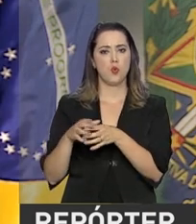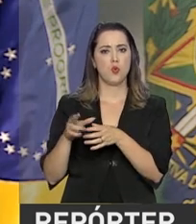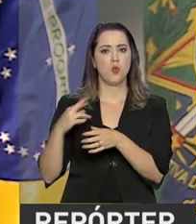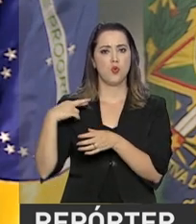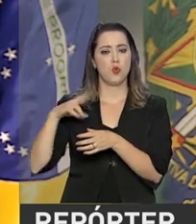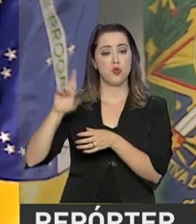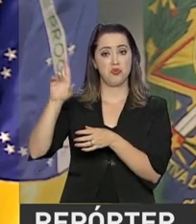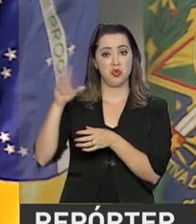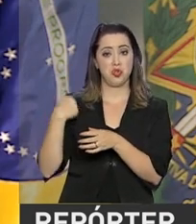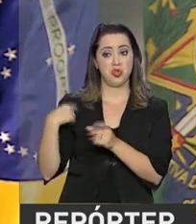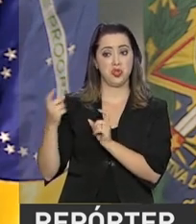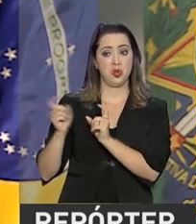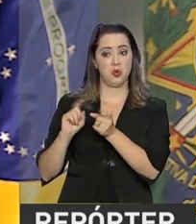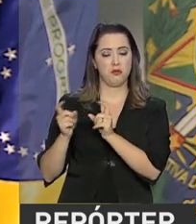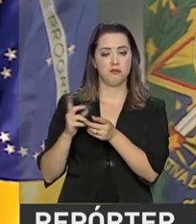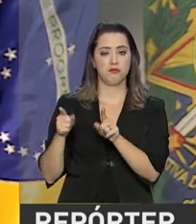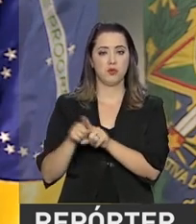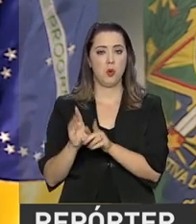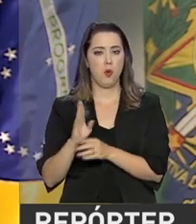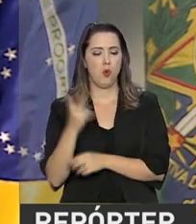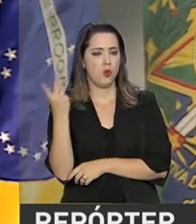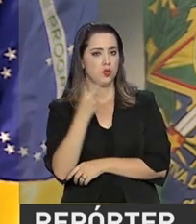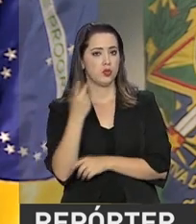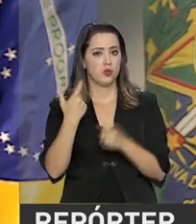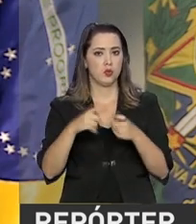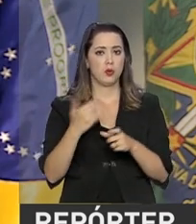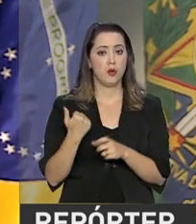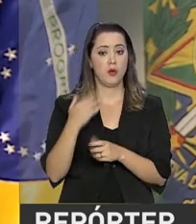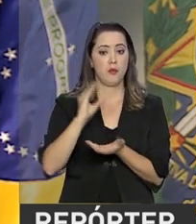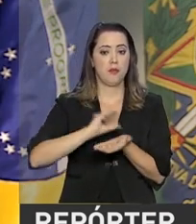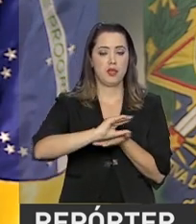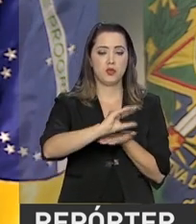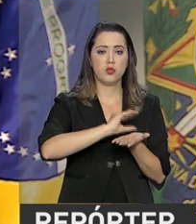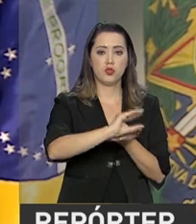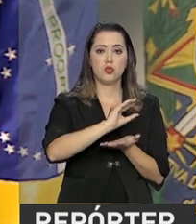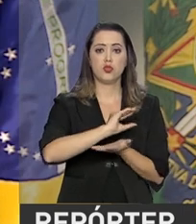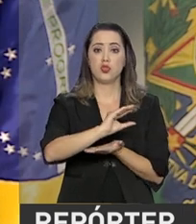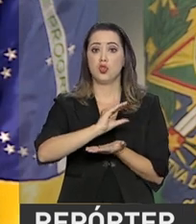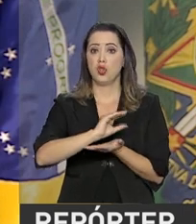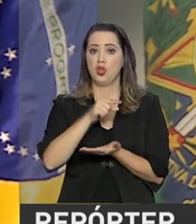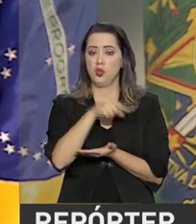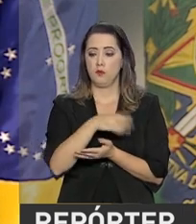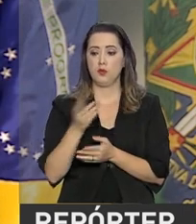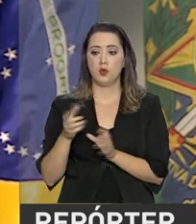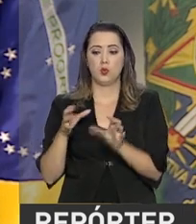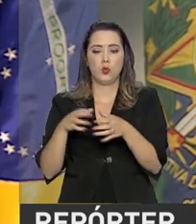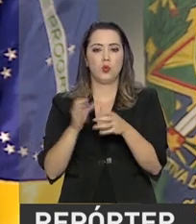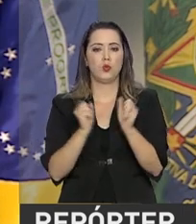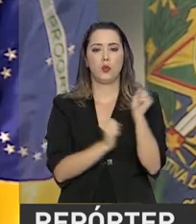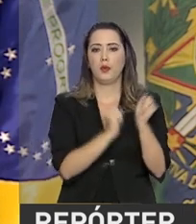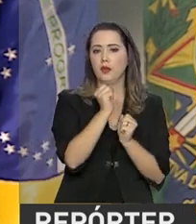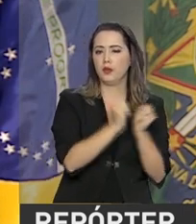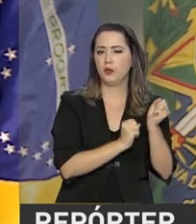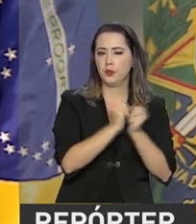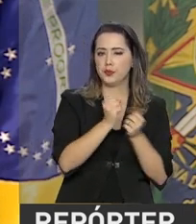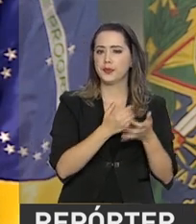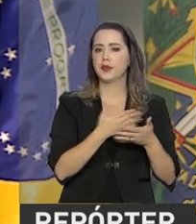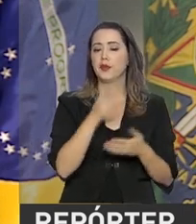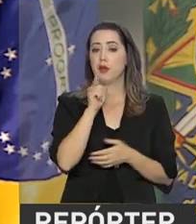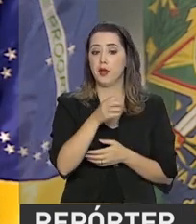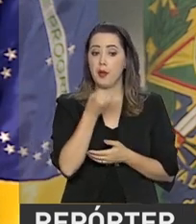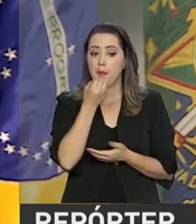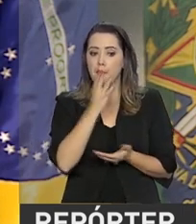mundo o segundo principal destino de investimentos externos dos principais setores industriais a